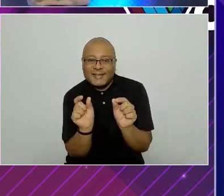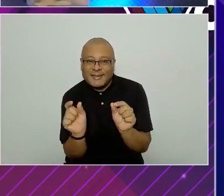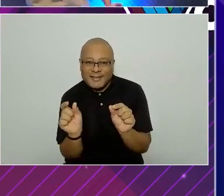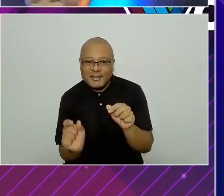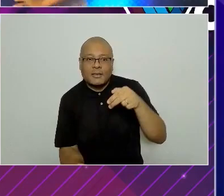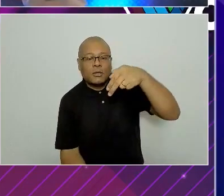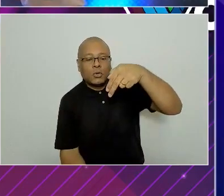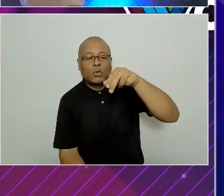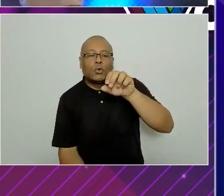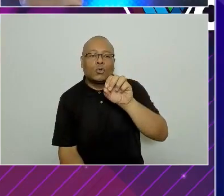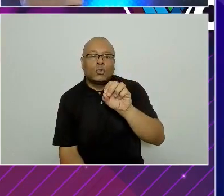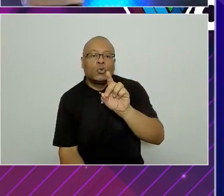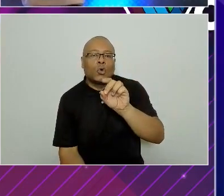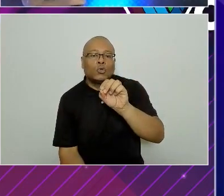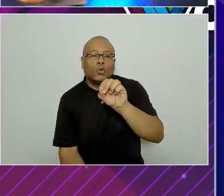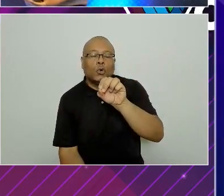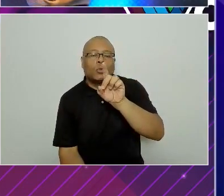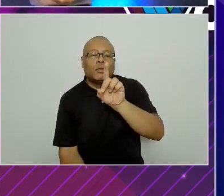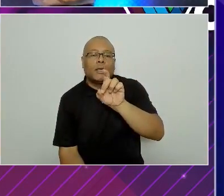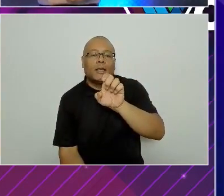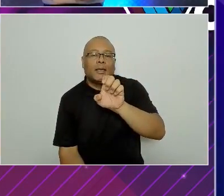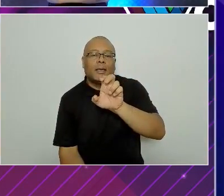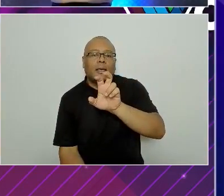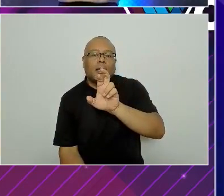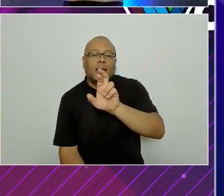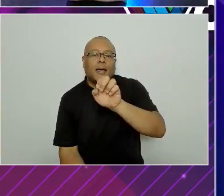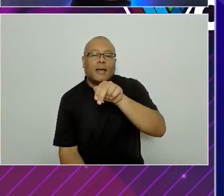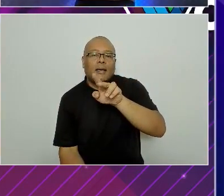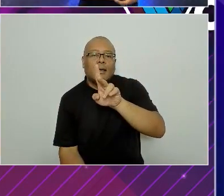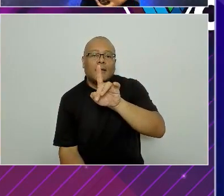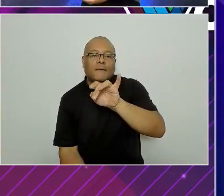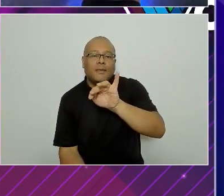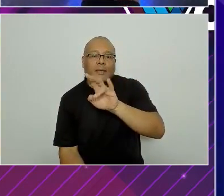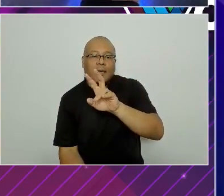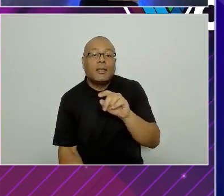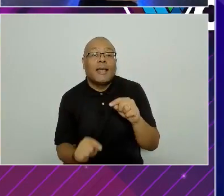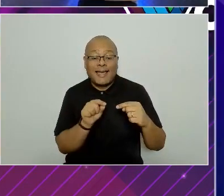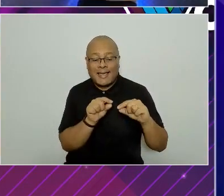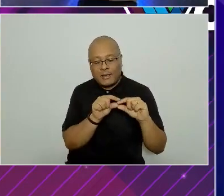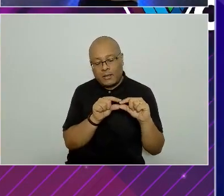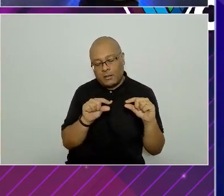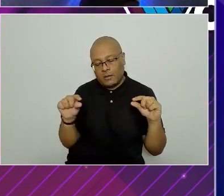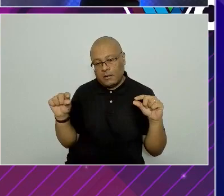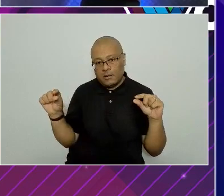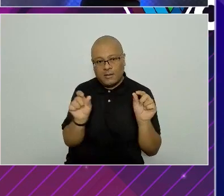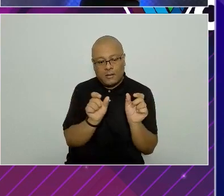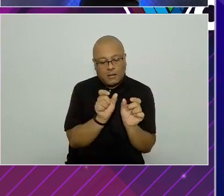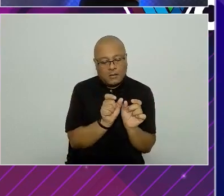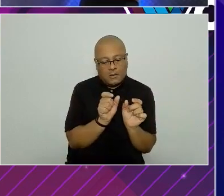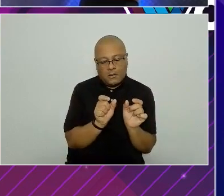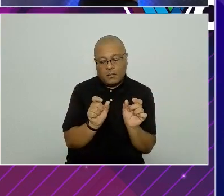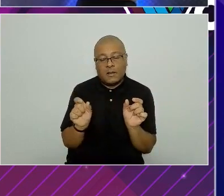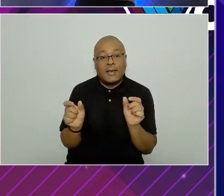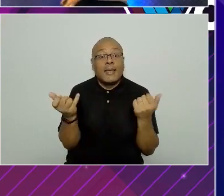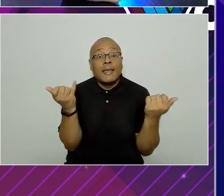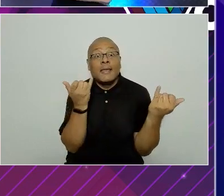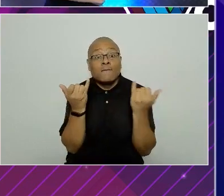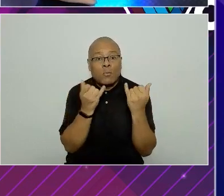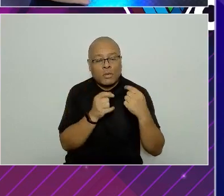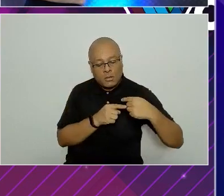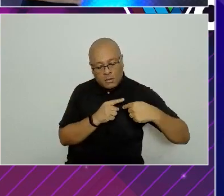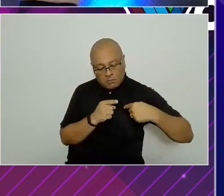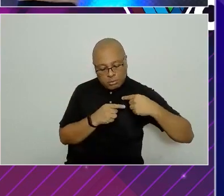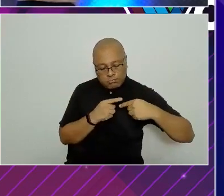do neurônio que fazem parte de todo esse ciclo de propagação. Esse ciclo de propagação, nós podemos entender ali como é